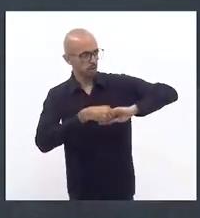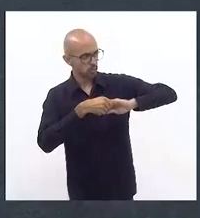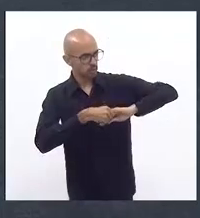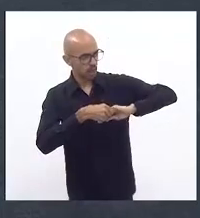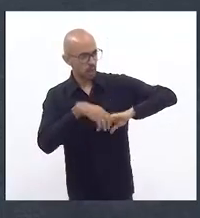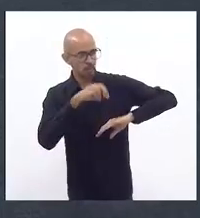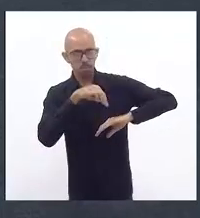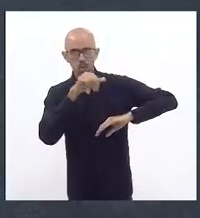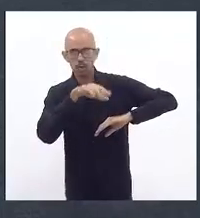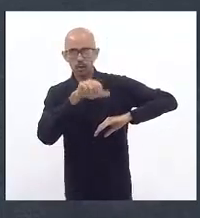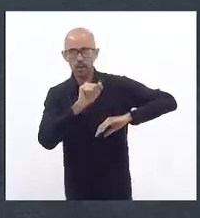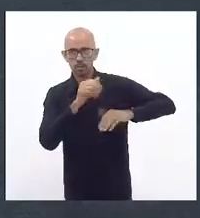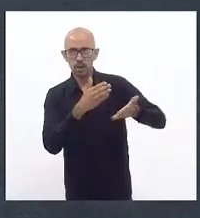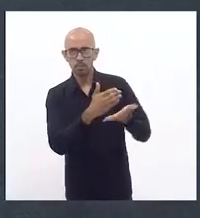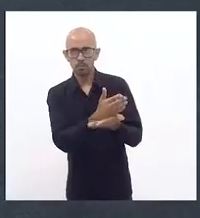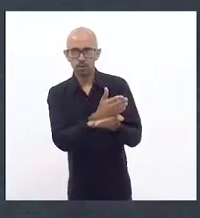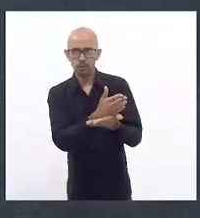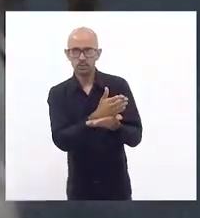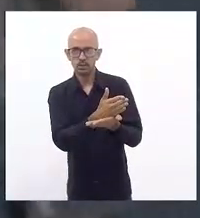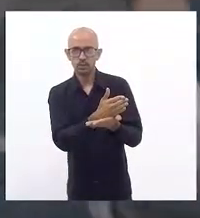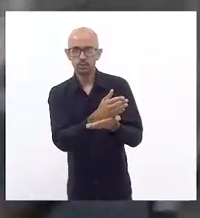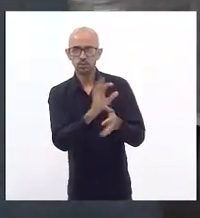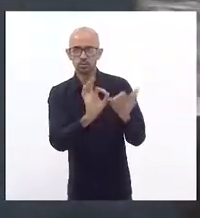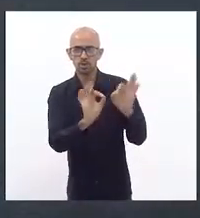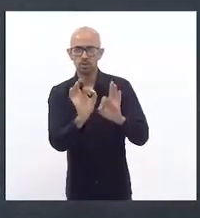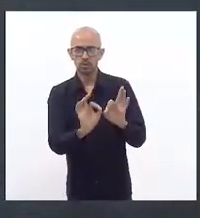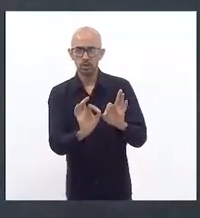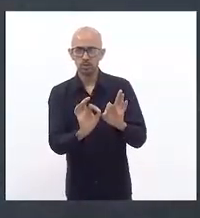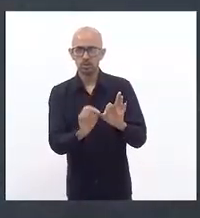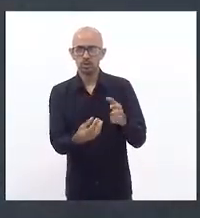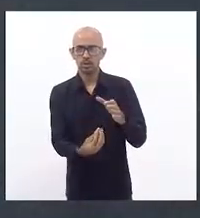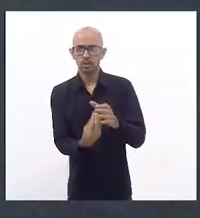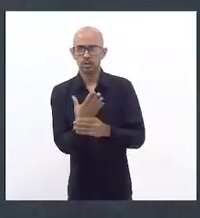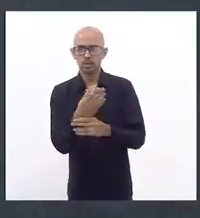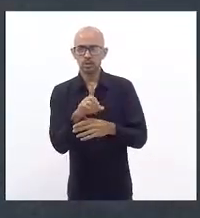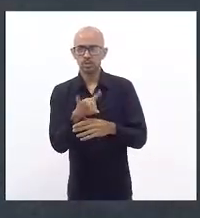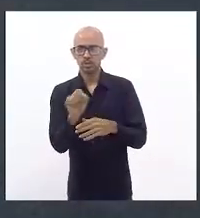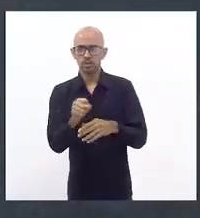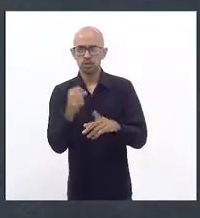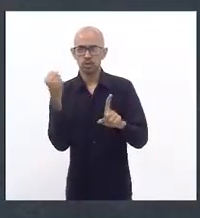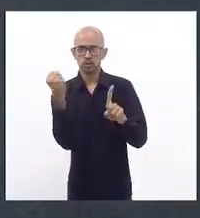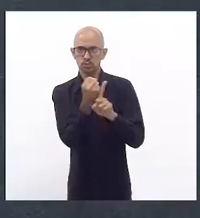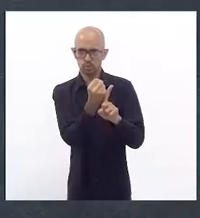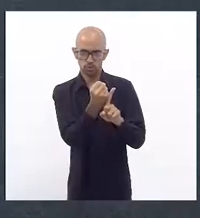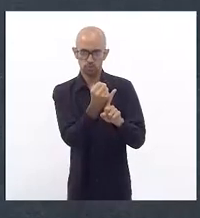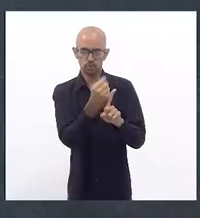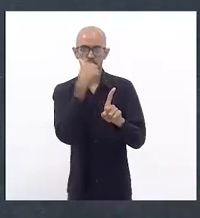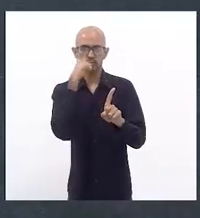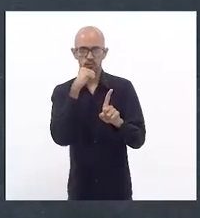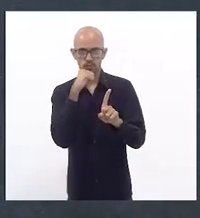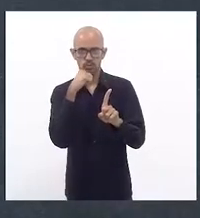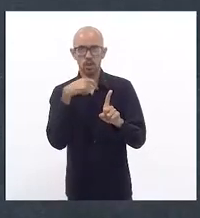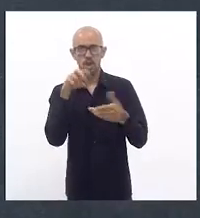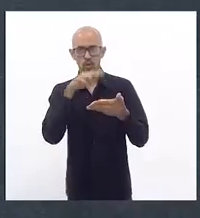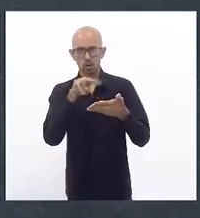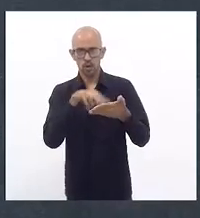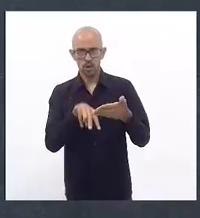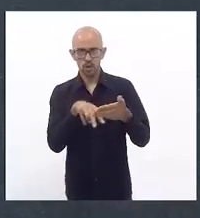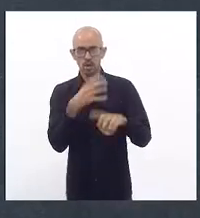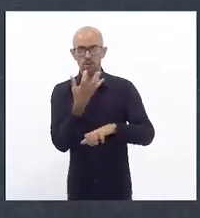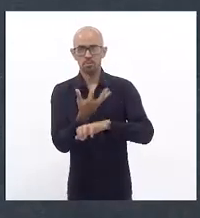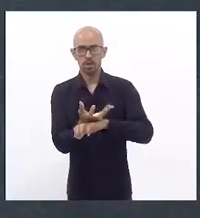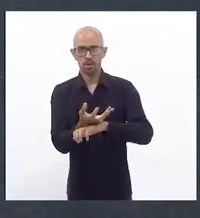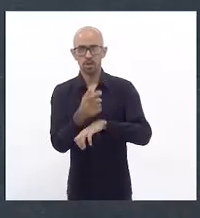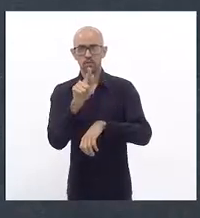seu projeto, que cria aí um dia de luta contra o feminicídio. Acabo de ler uma matéria no